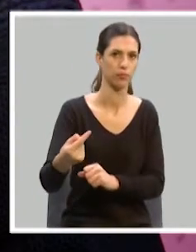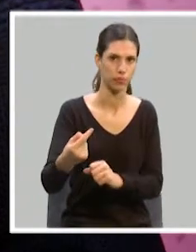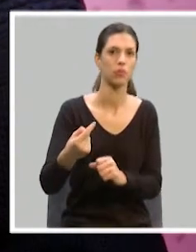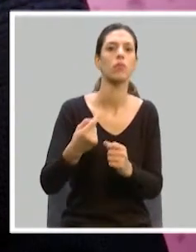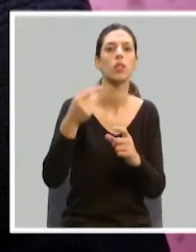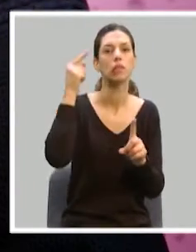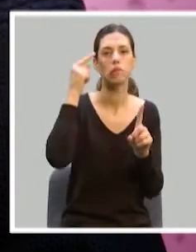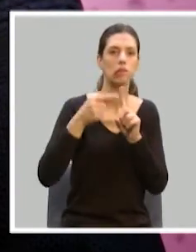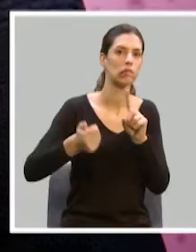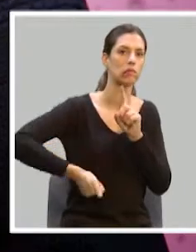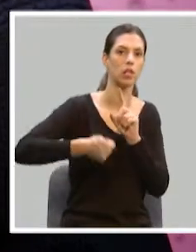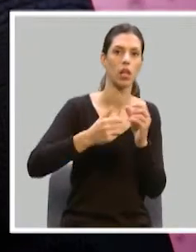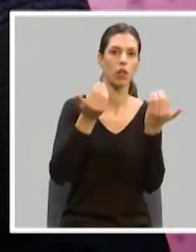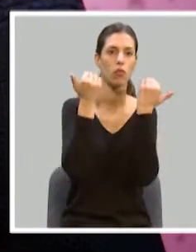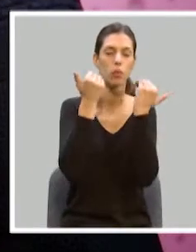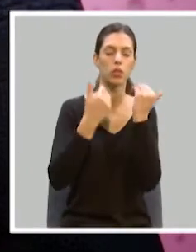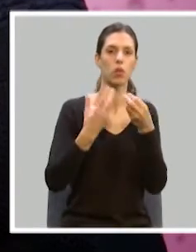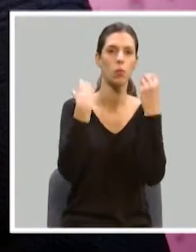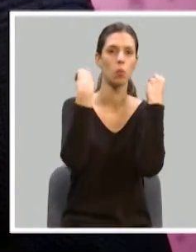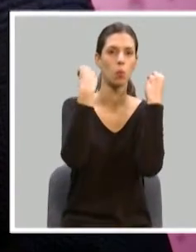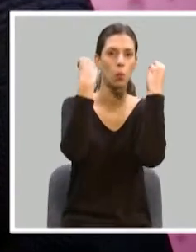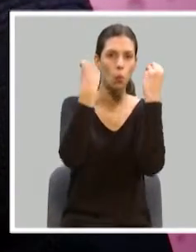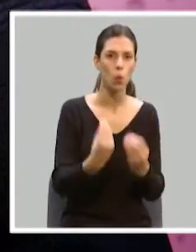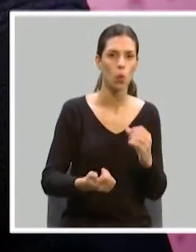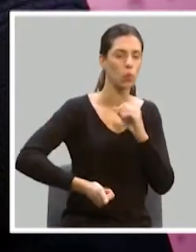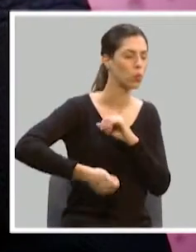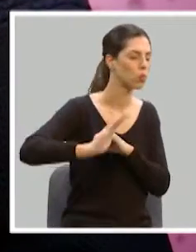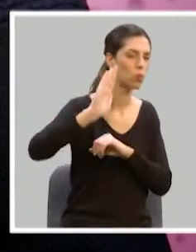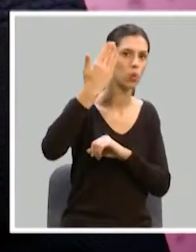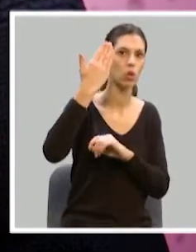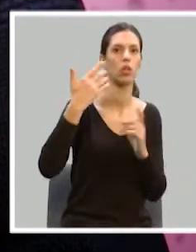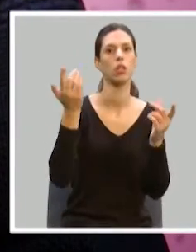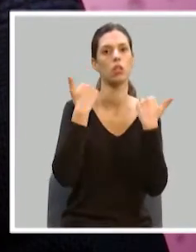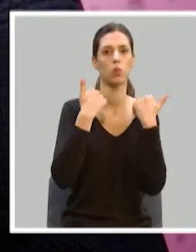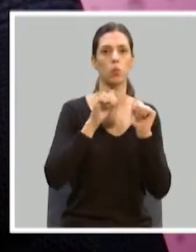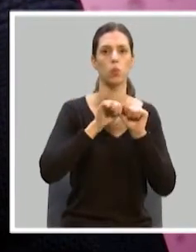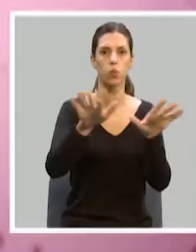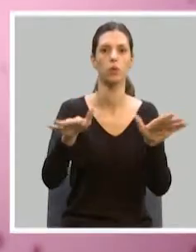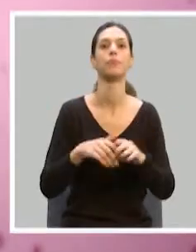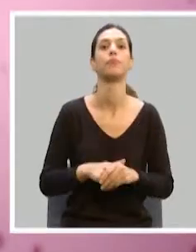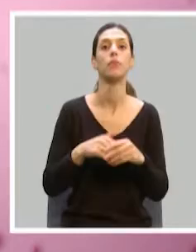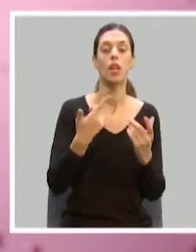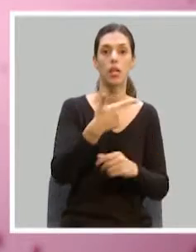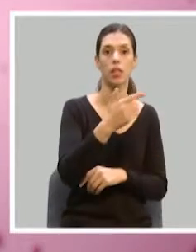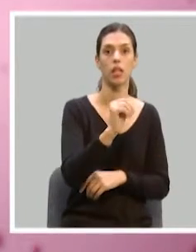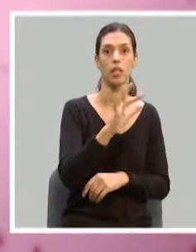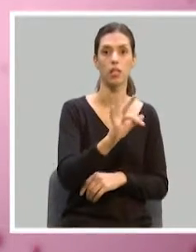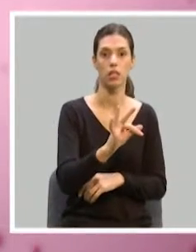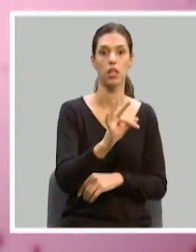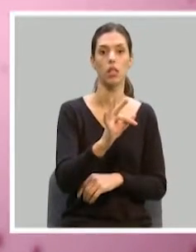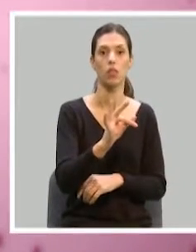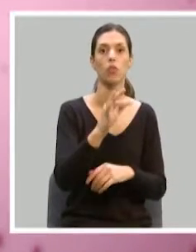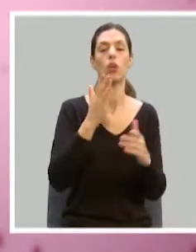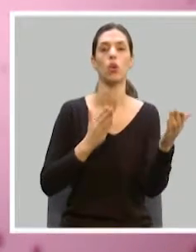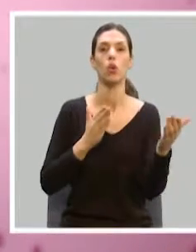os dias para levar a melhor informação mais rápido possível e com o mínimo de erros possível até SF continuar